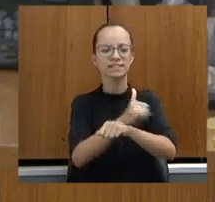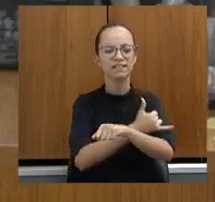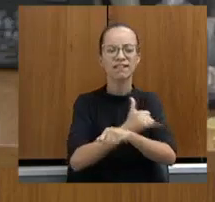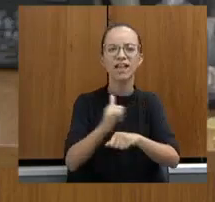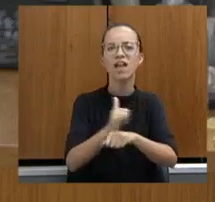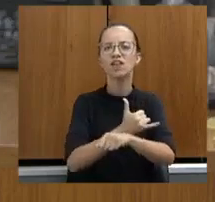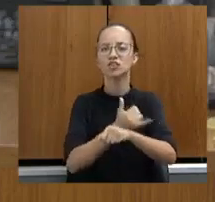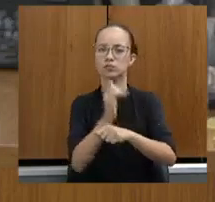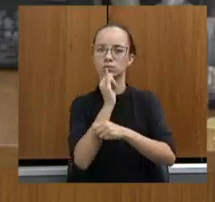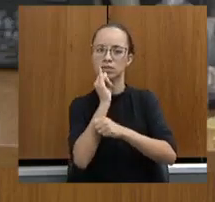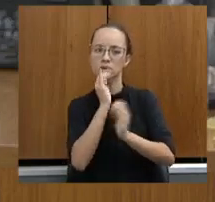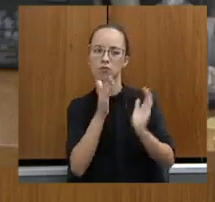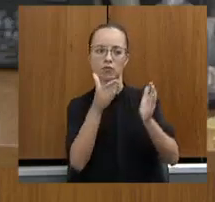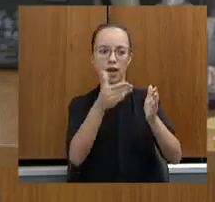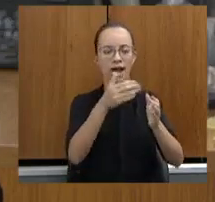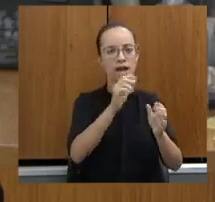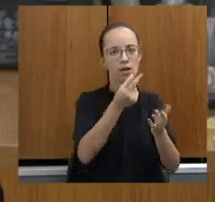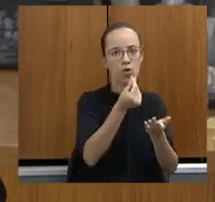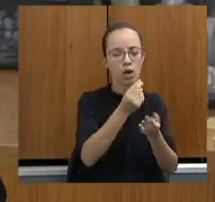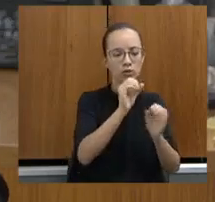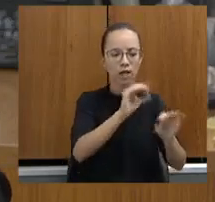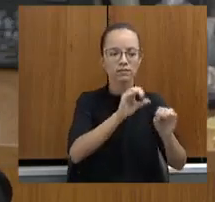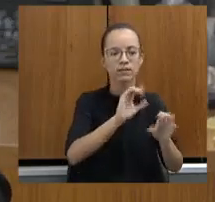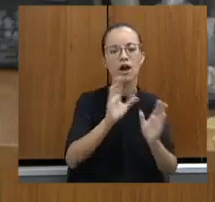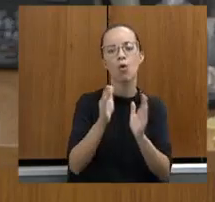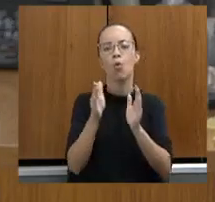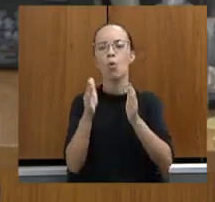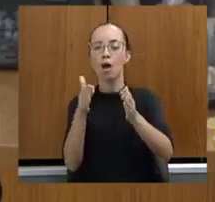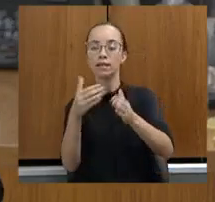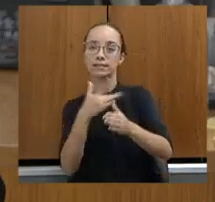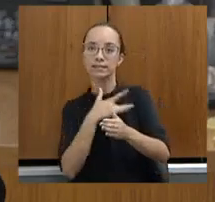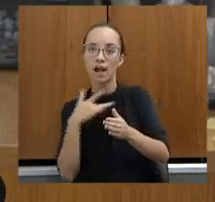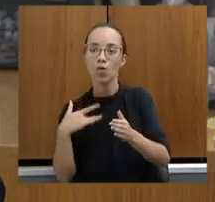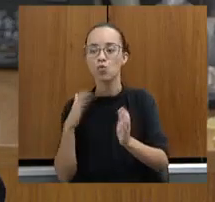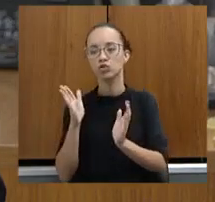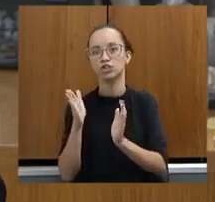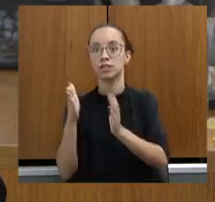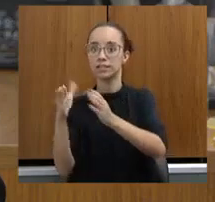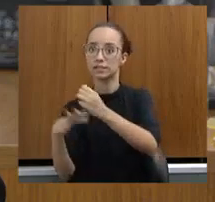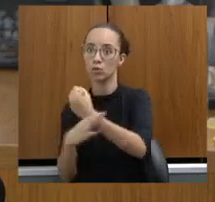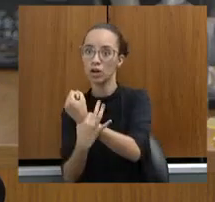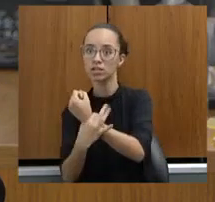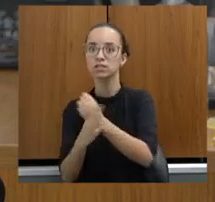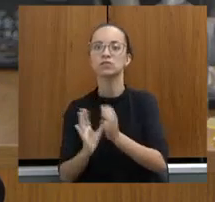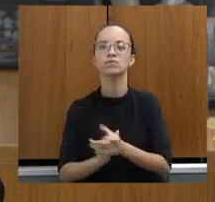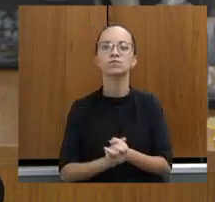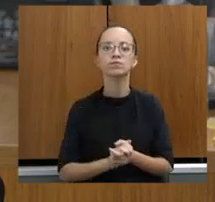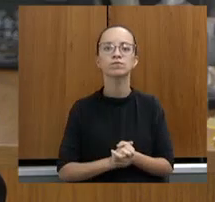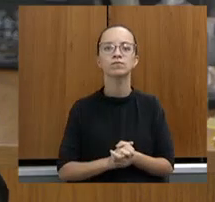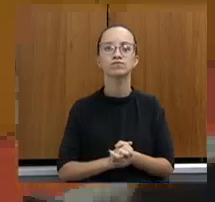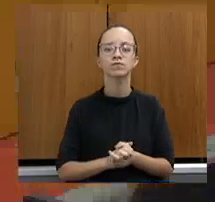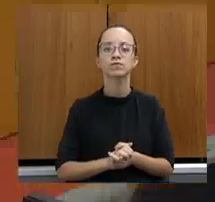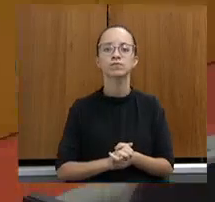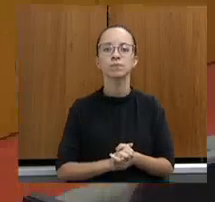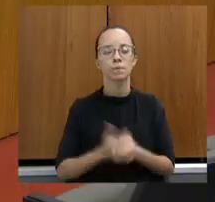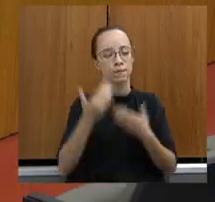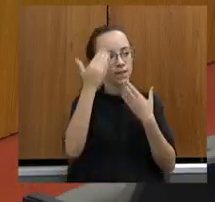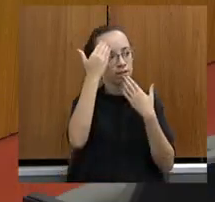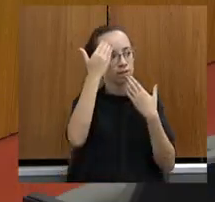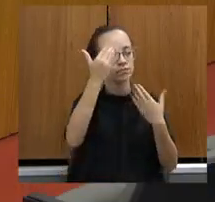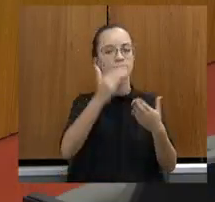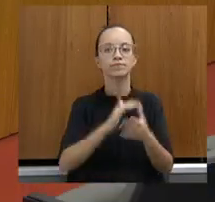áreas fins como educação como saúde como segurança não sei se responde Obrigada